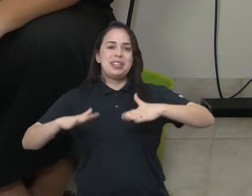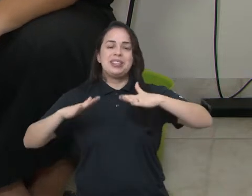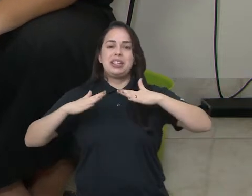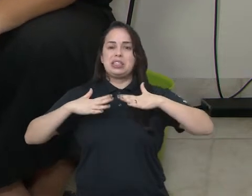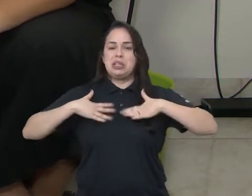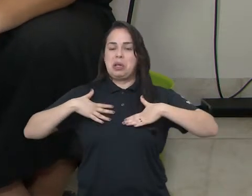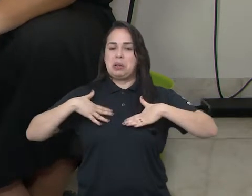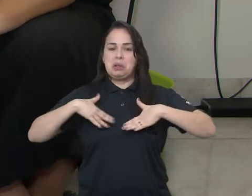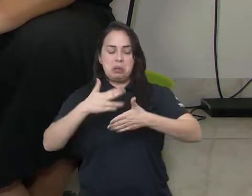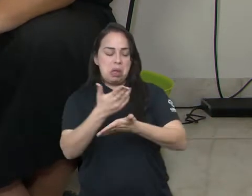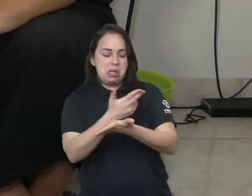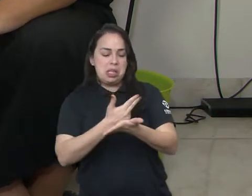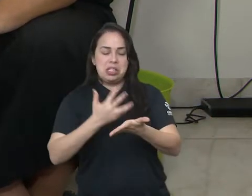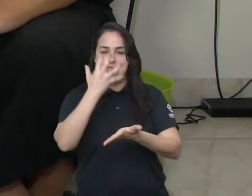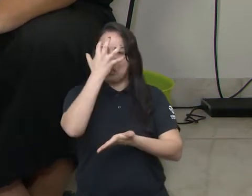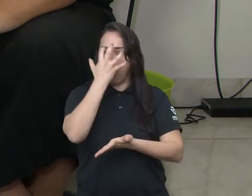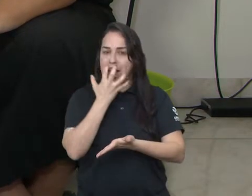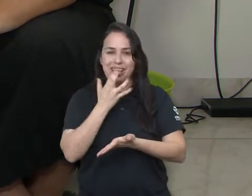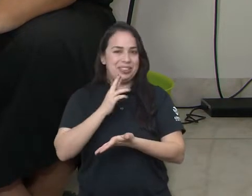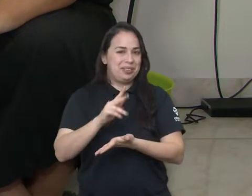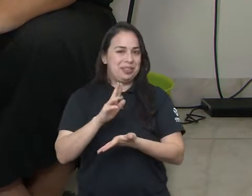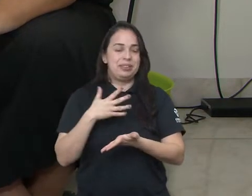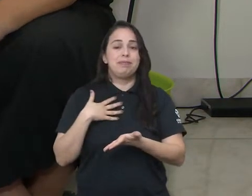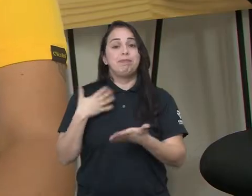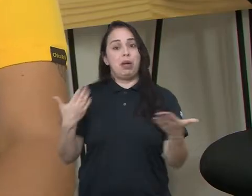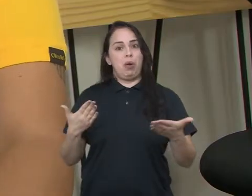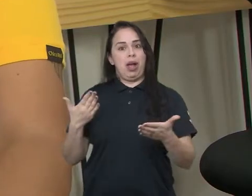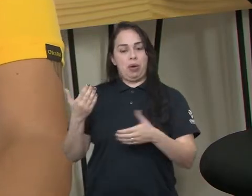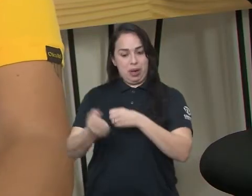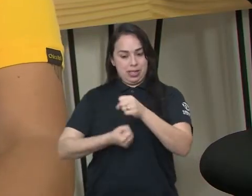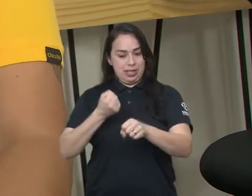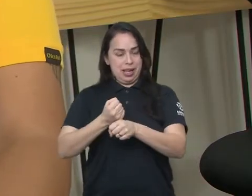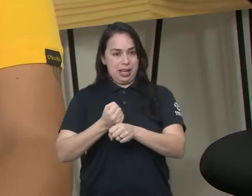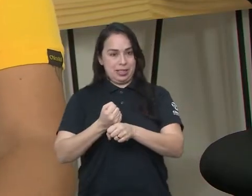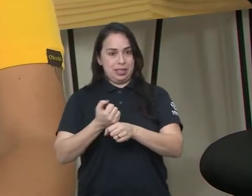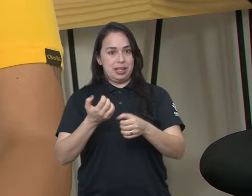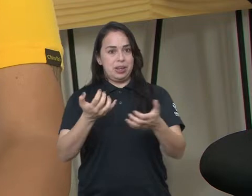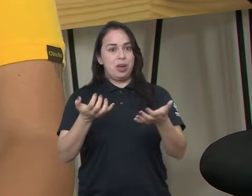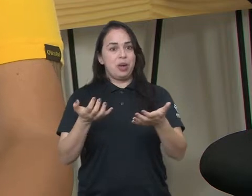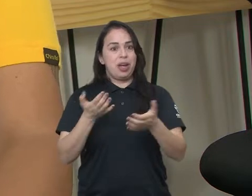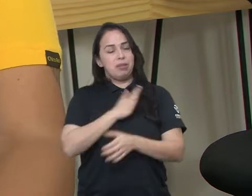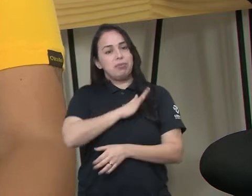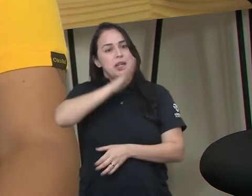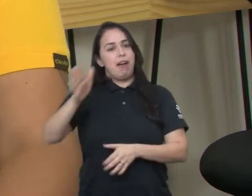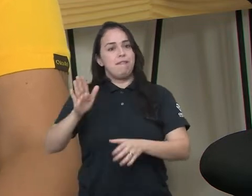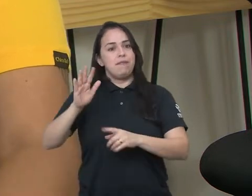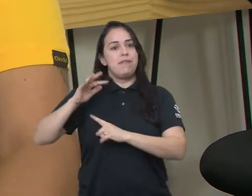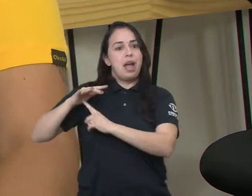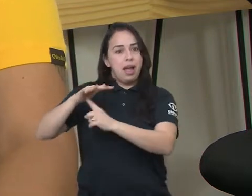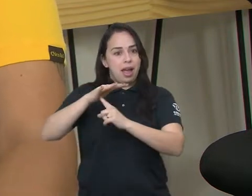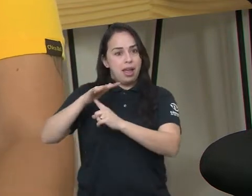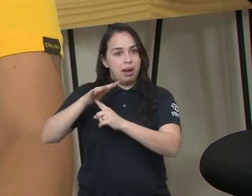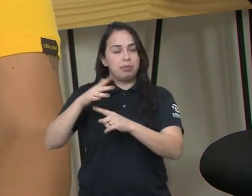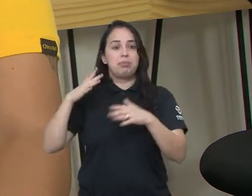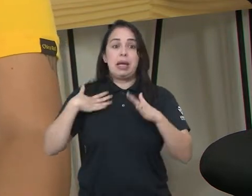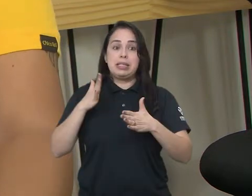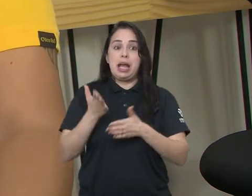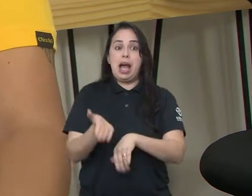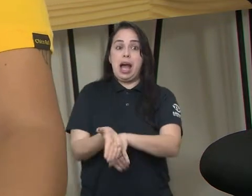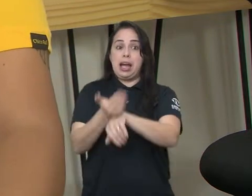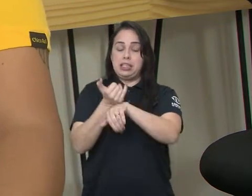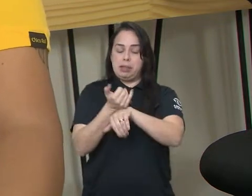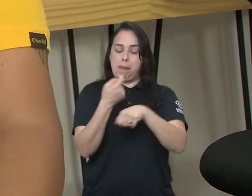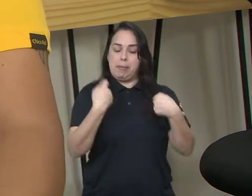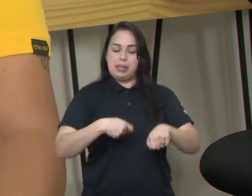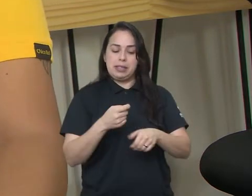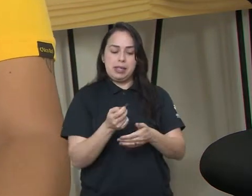tranquila, não levando a sério tanto as ilustrações. Esse ano eu falei, quero ir pra Comic Con, mas para isso eu preciso